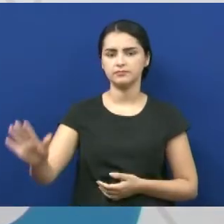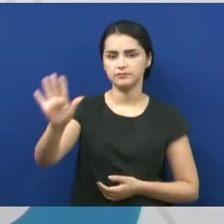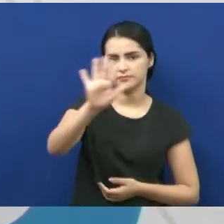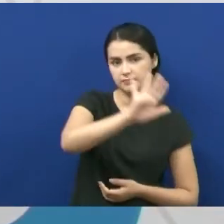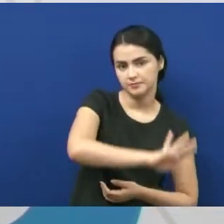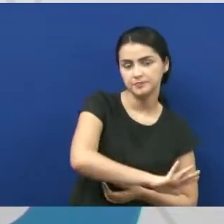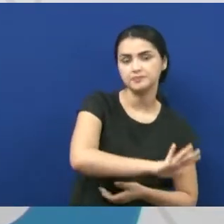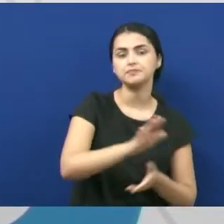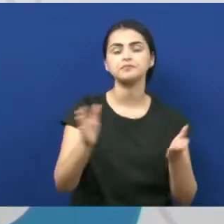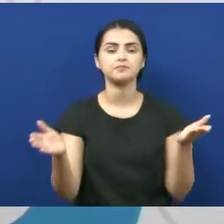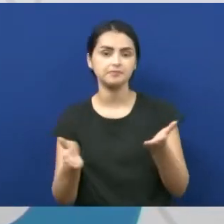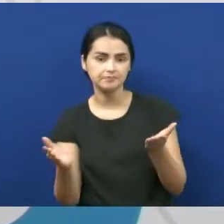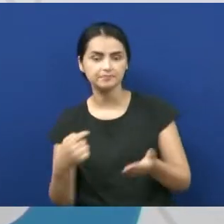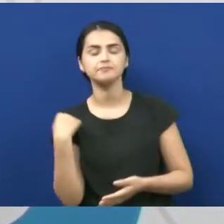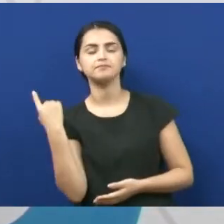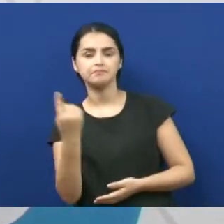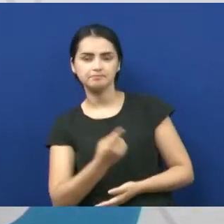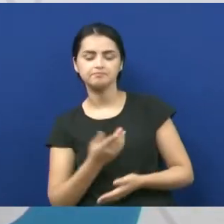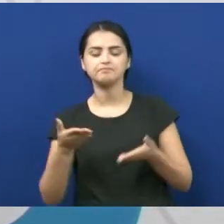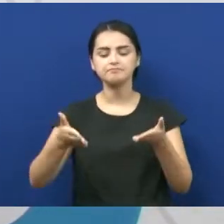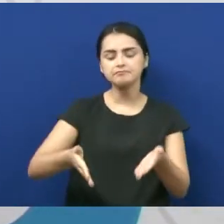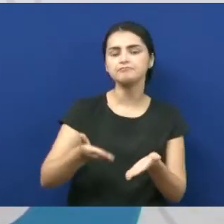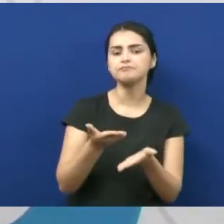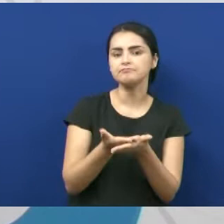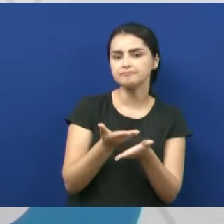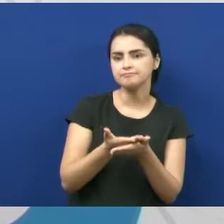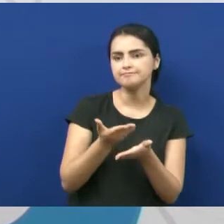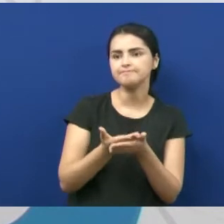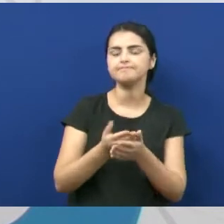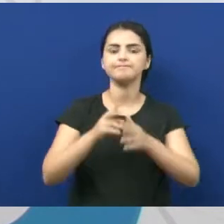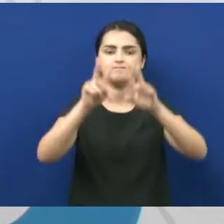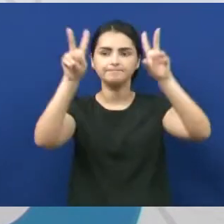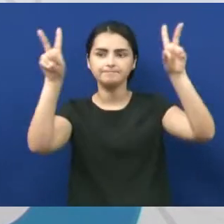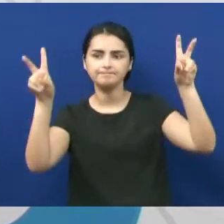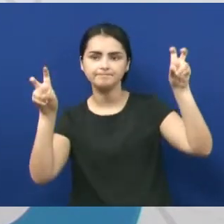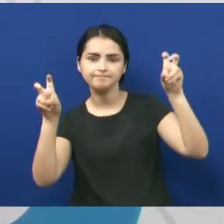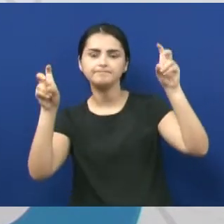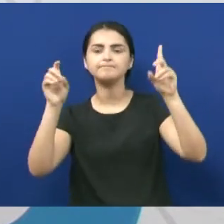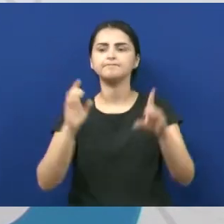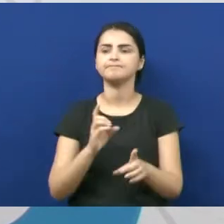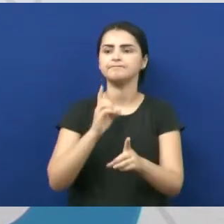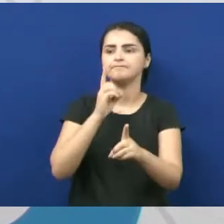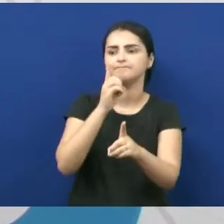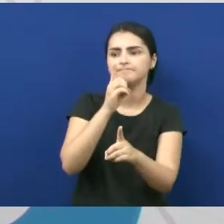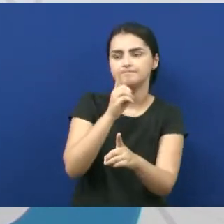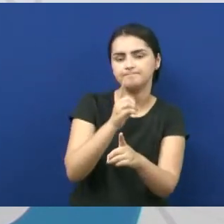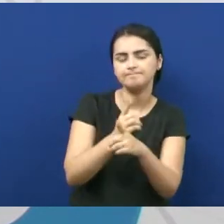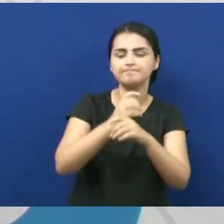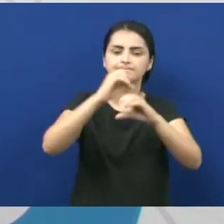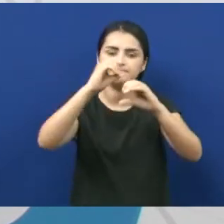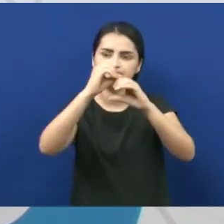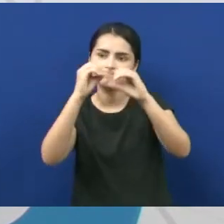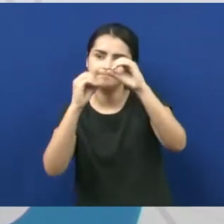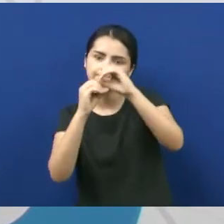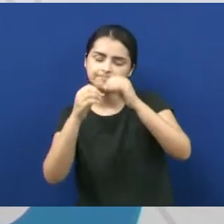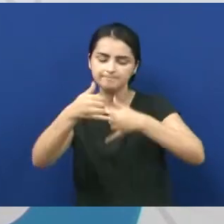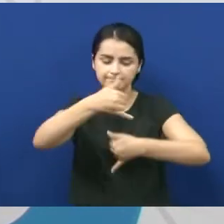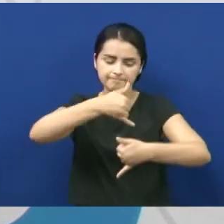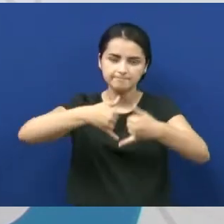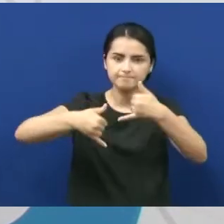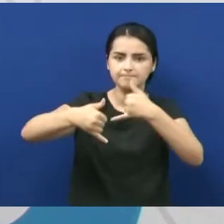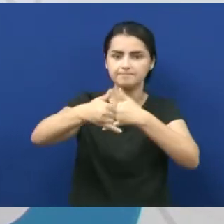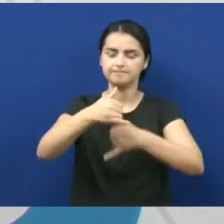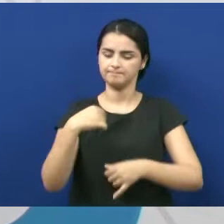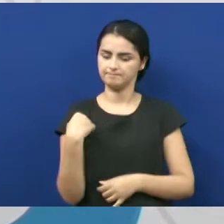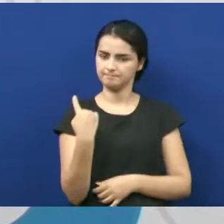Olá! Hoje nós estamos aqui para falar um pouco sobre as soluções aquosas. E eu quero destacar, nesse momento, as soluções aquosas